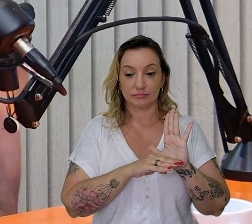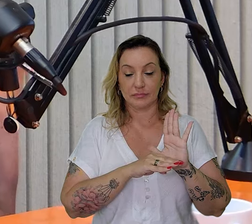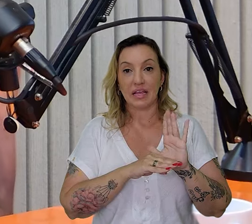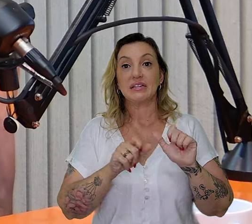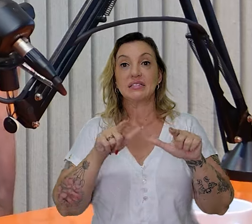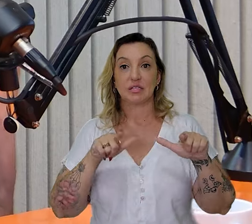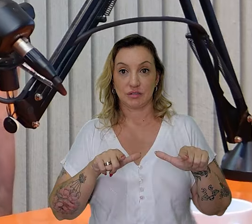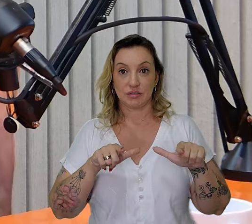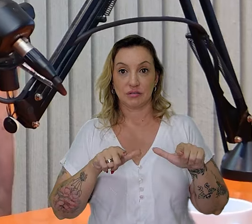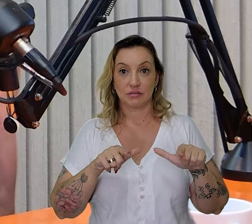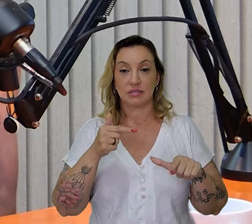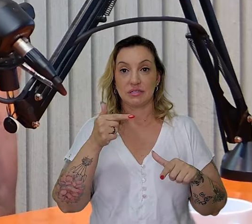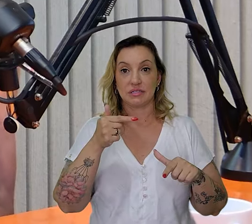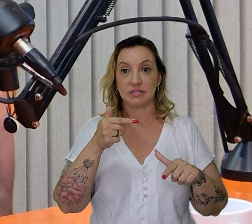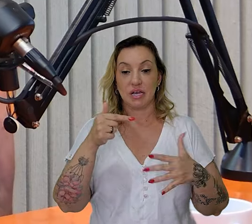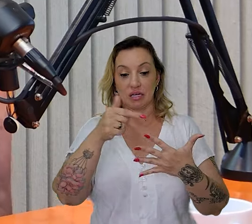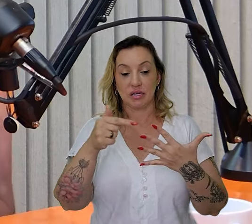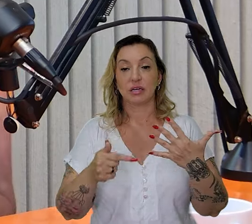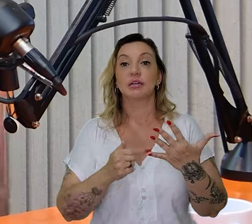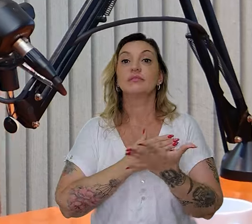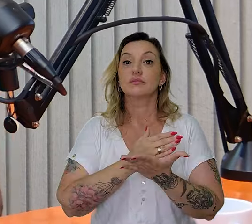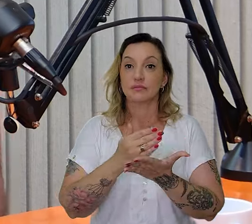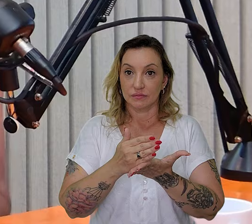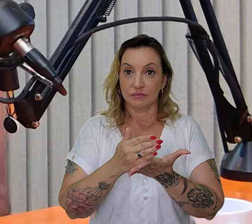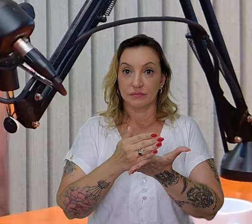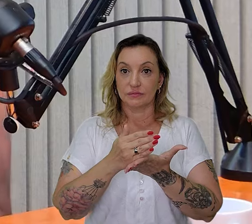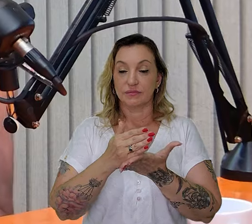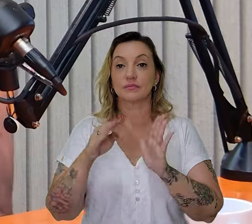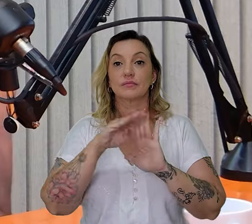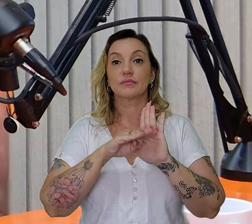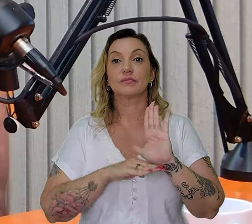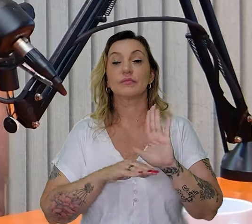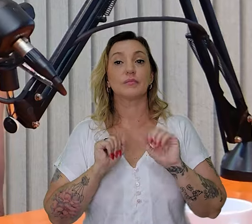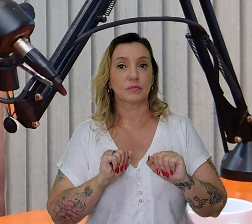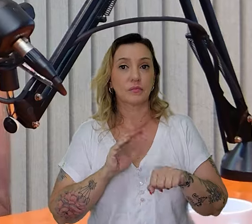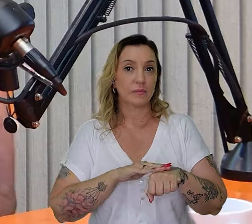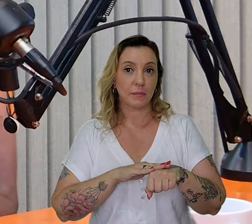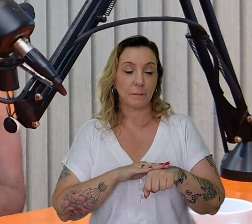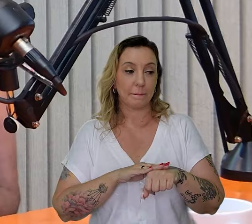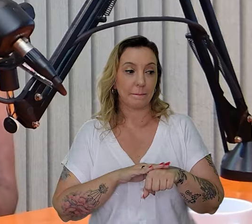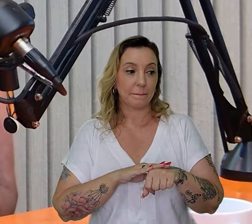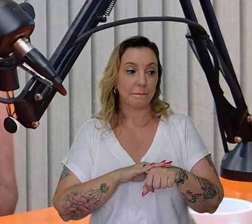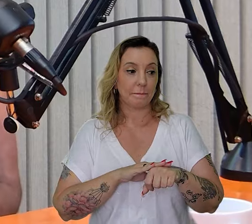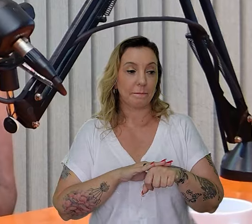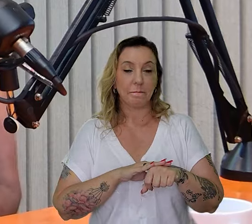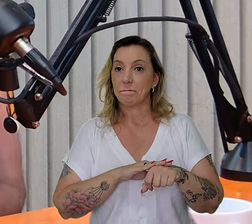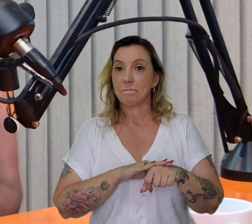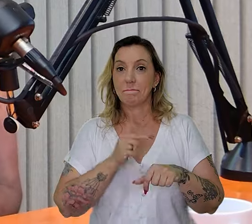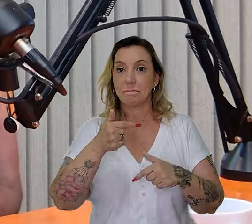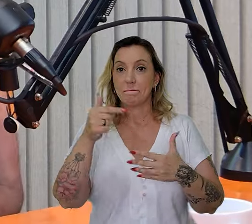matérias iniciais do programa e você pode fazer só o certificate que você já é formado já